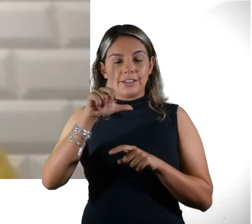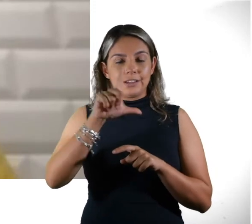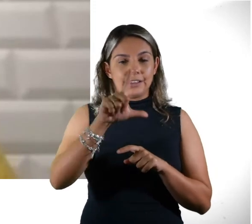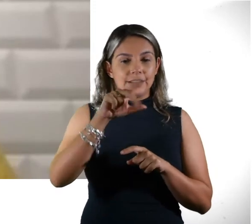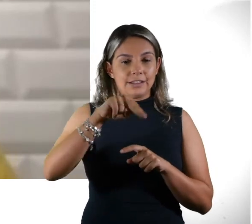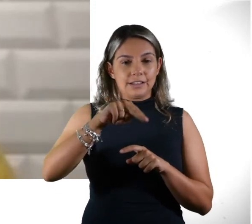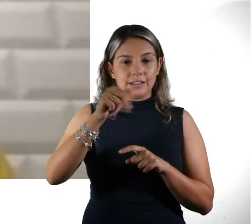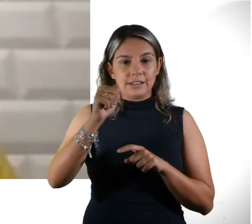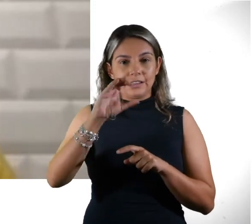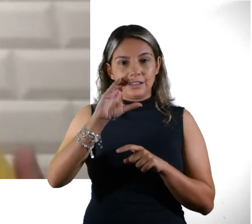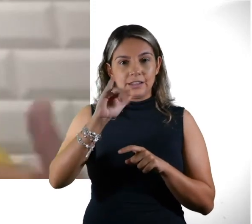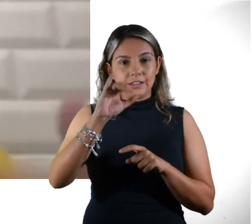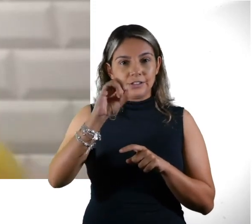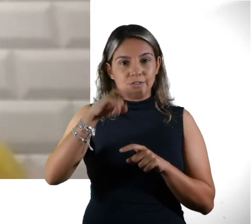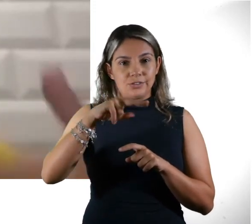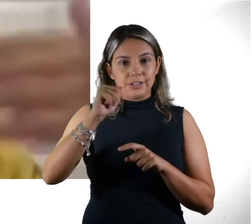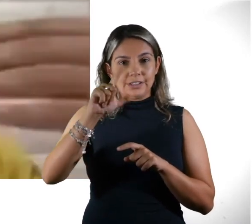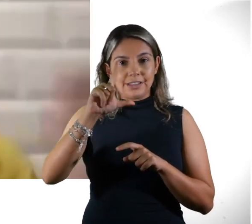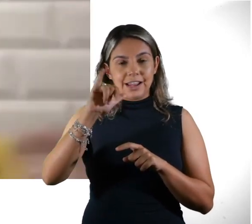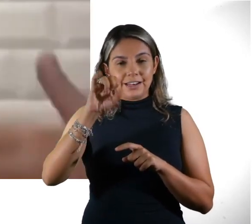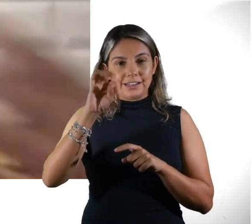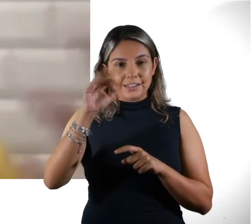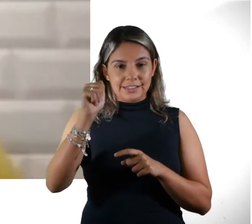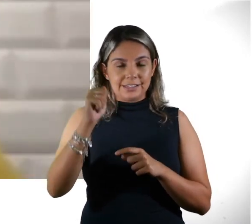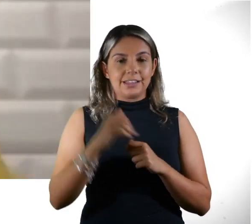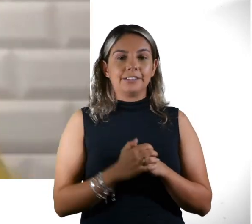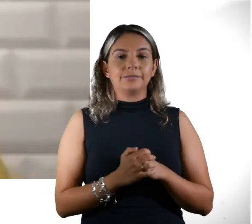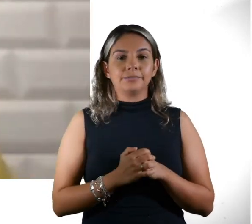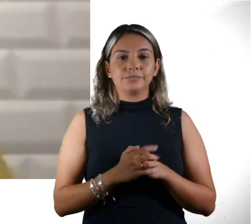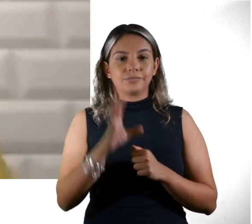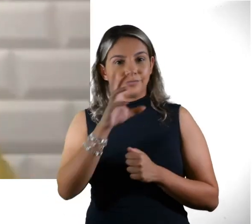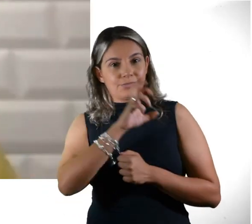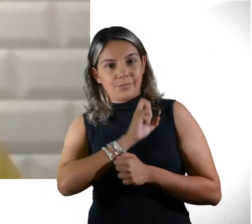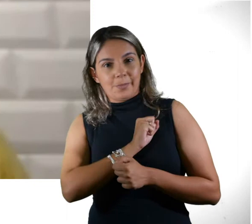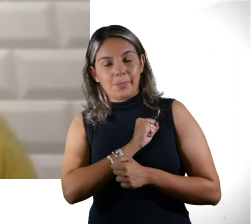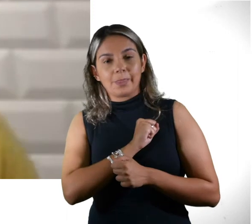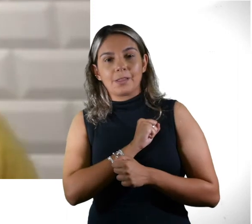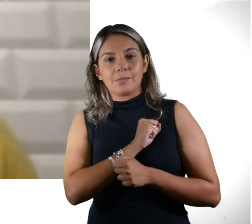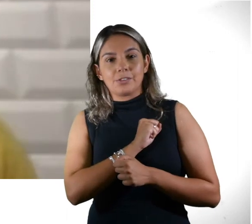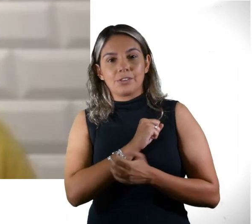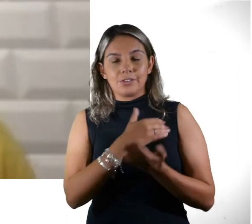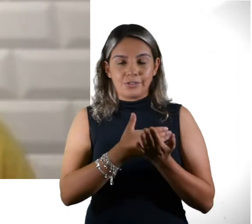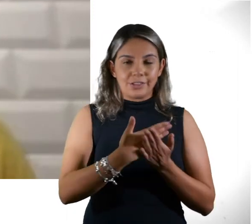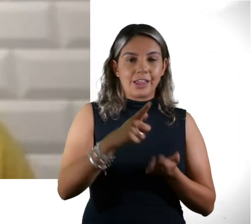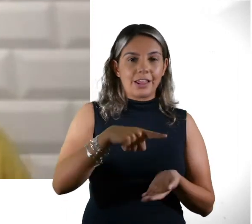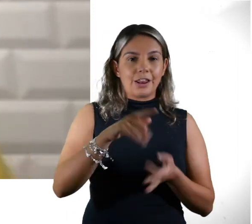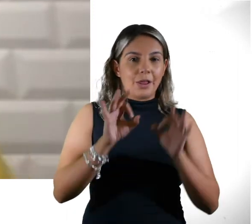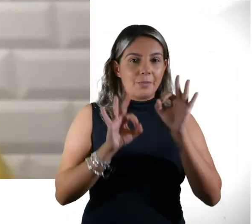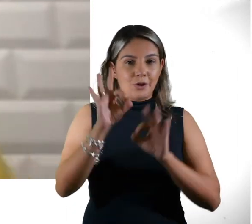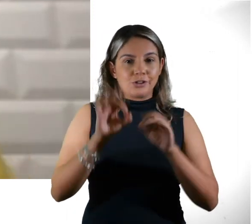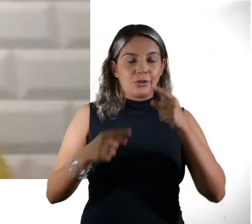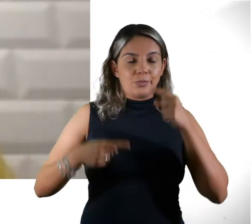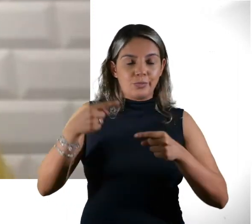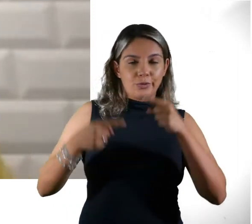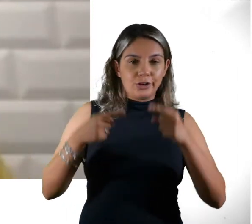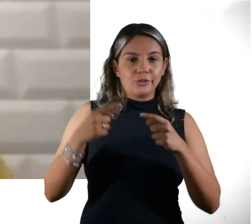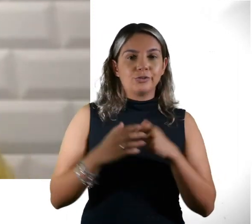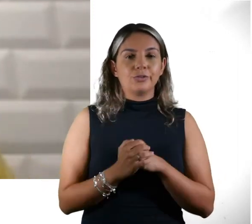que literária no início. Eu depois acho que ele acaba por se apaixonar por aquele projeto, mas no início era um projeto político, era um